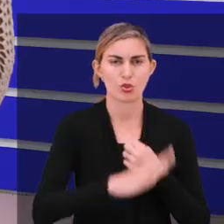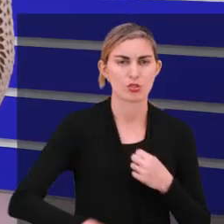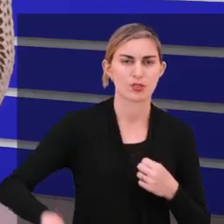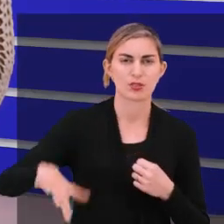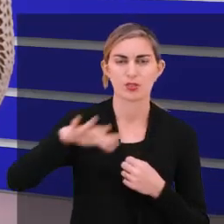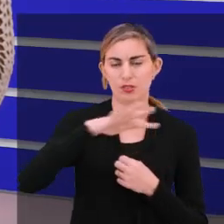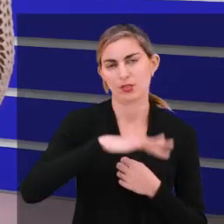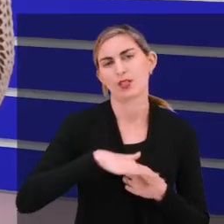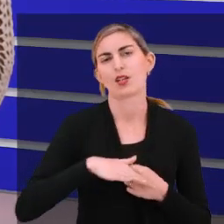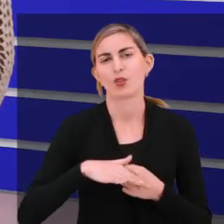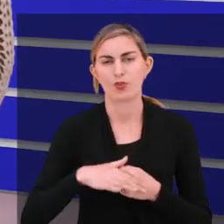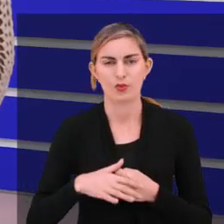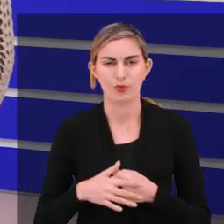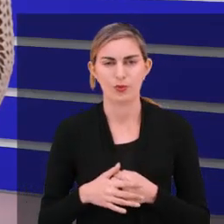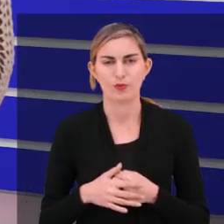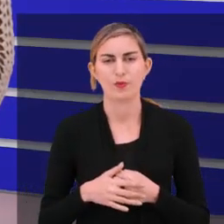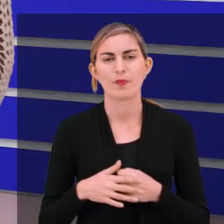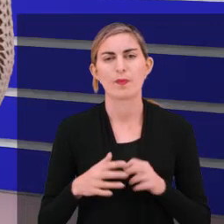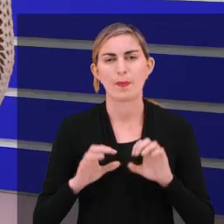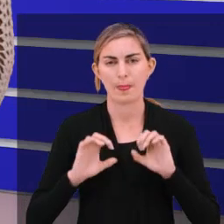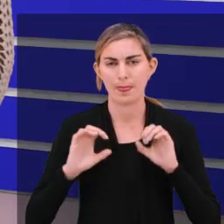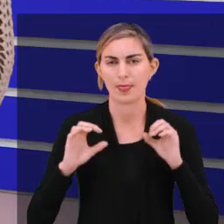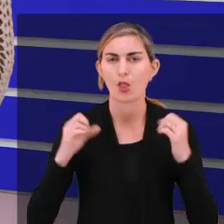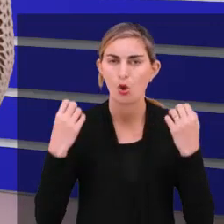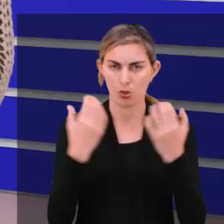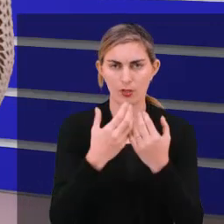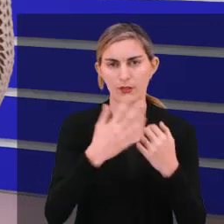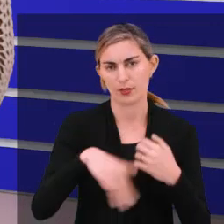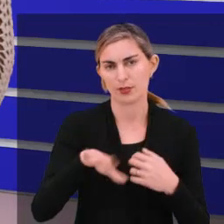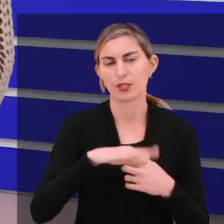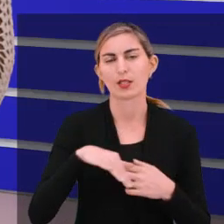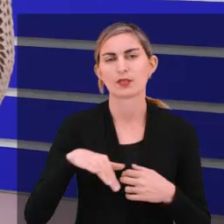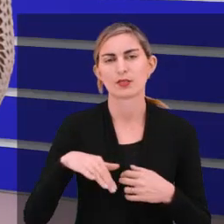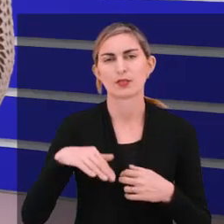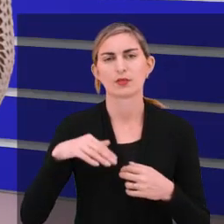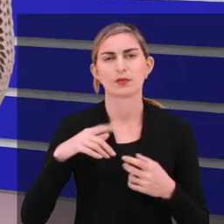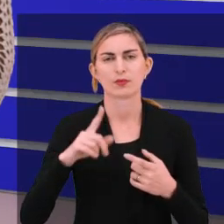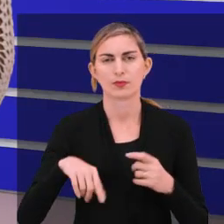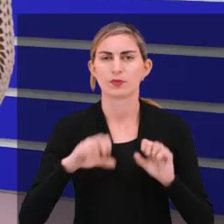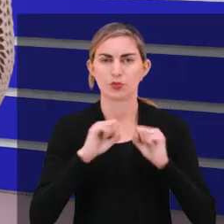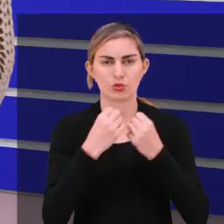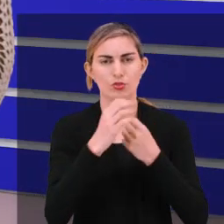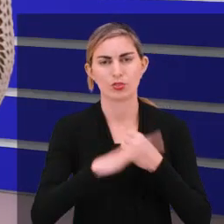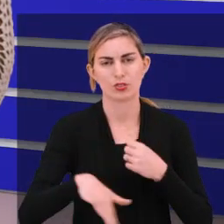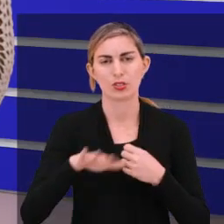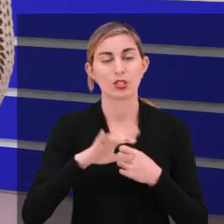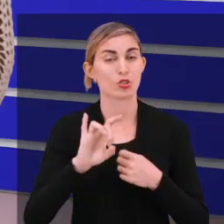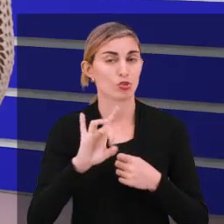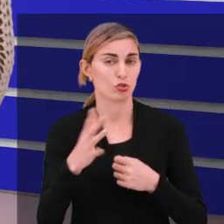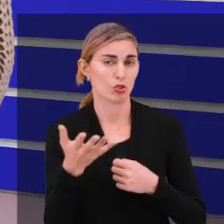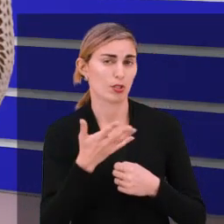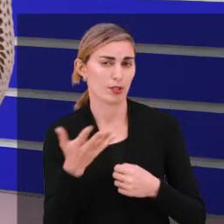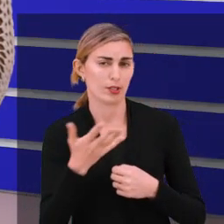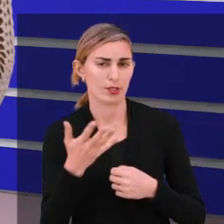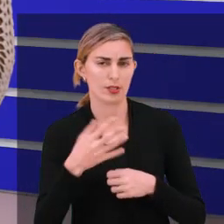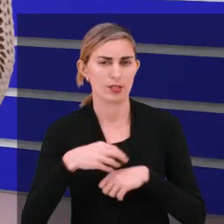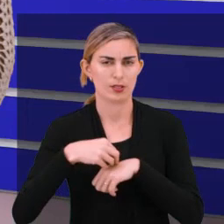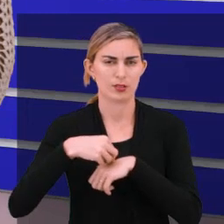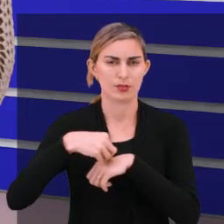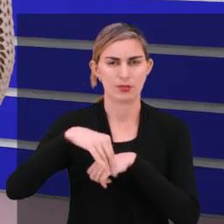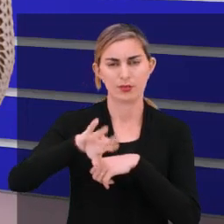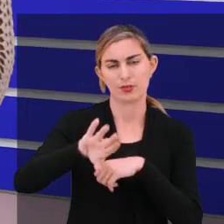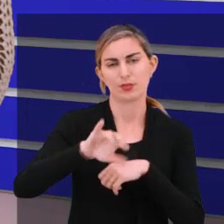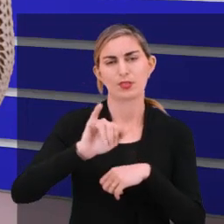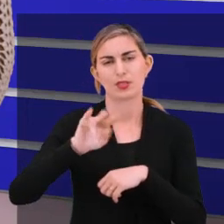Ele permeia a organização. A organização é um meio social. Então, eu só quis fazer um